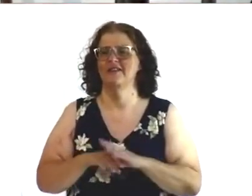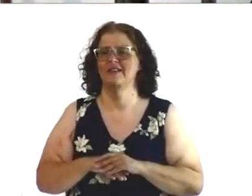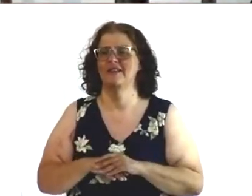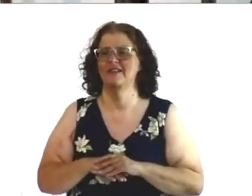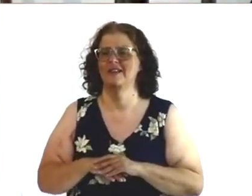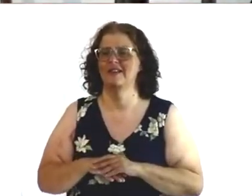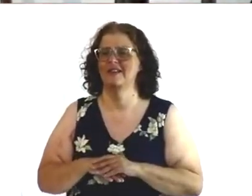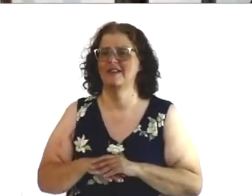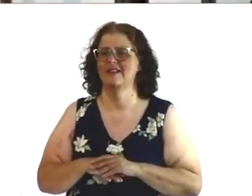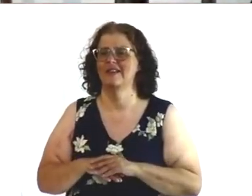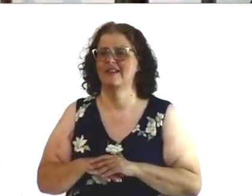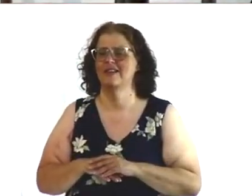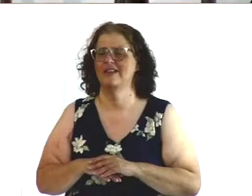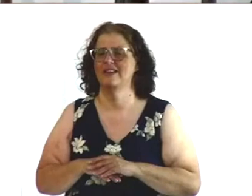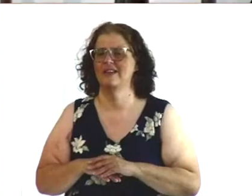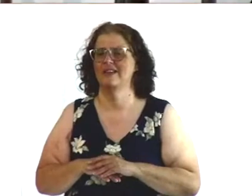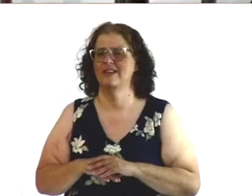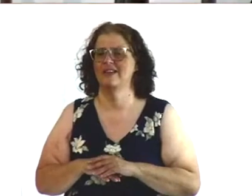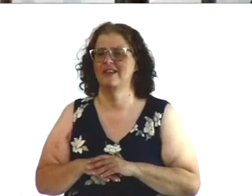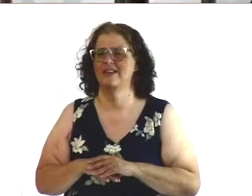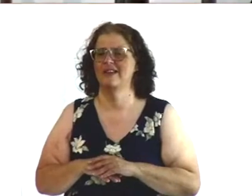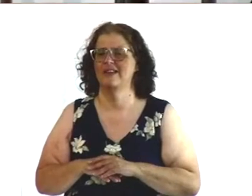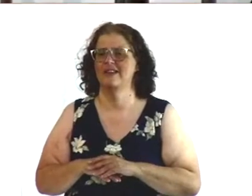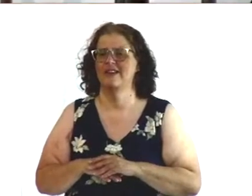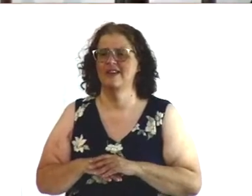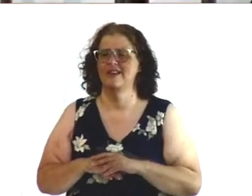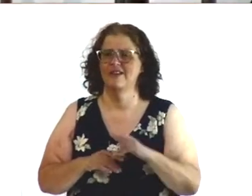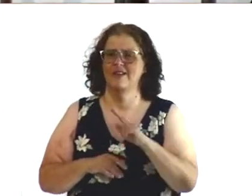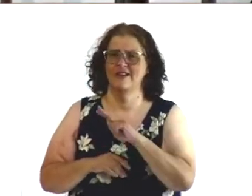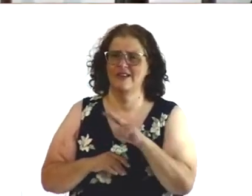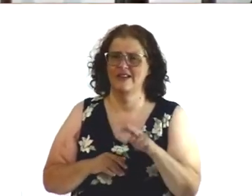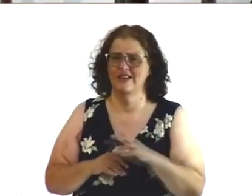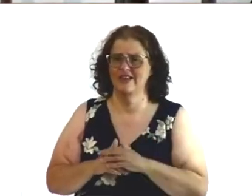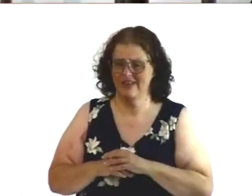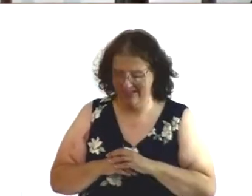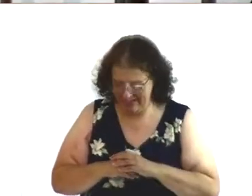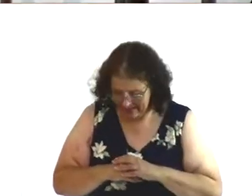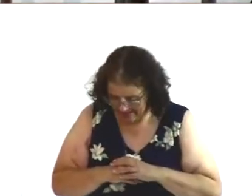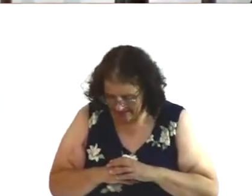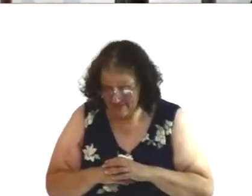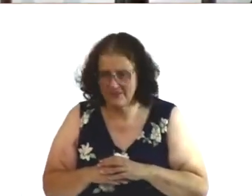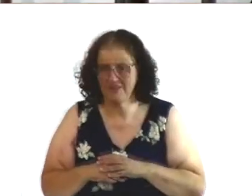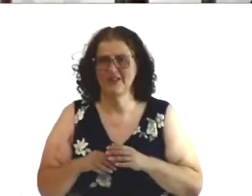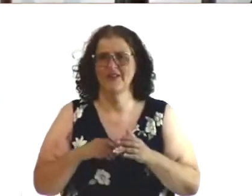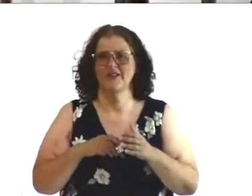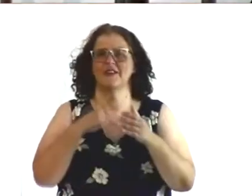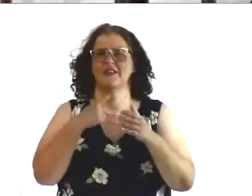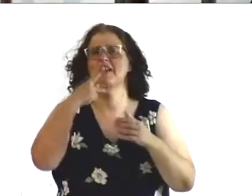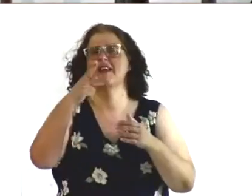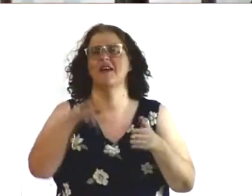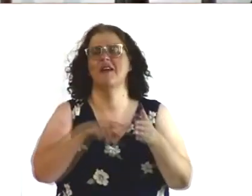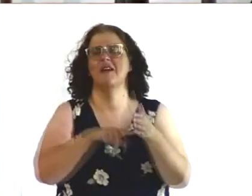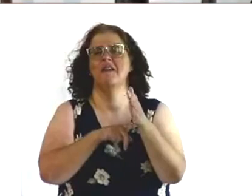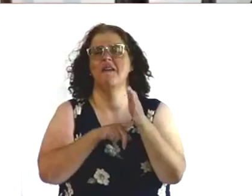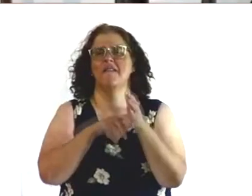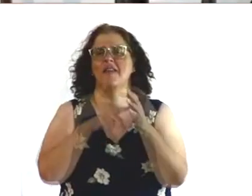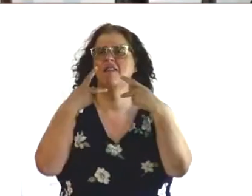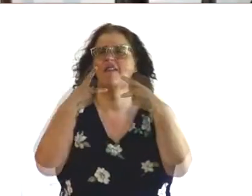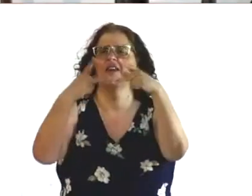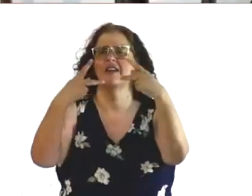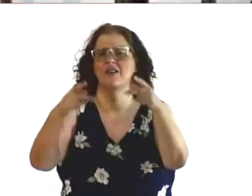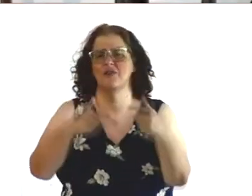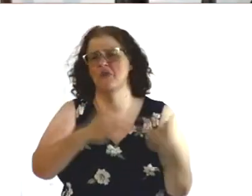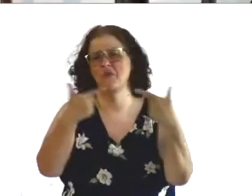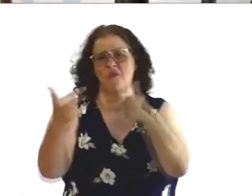estamos celebrando esse momento, estamos vivendo o Advento. Então eu não sou alguém que prega contra o Natal, essas coisas, não. Para ser